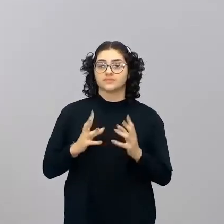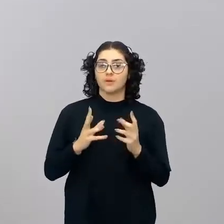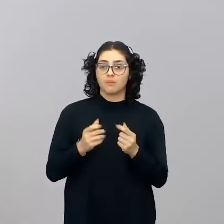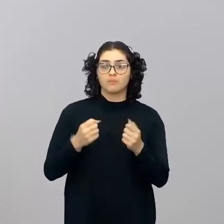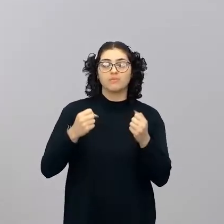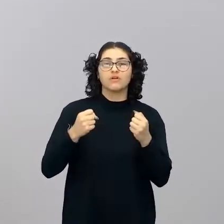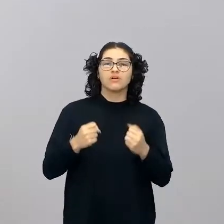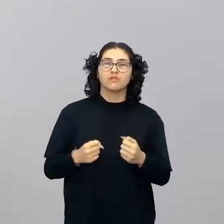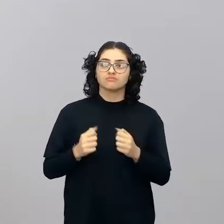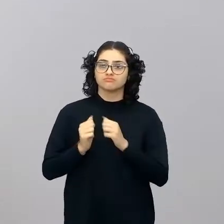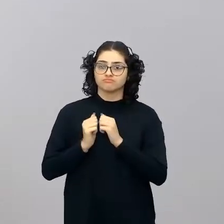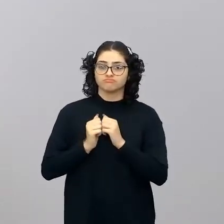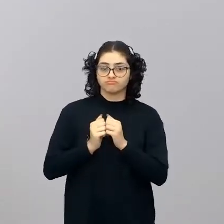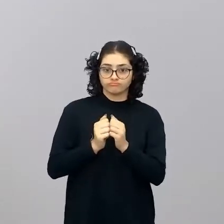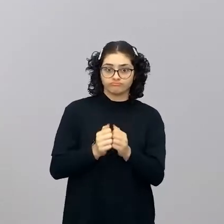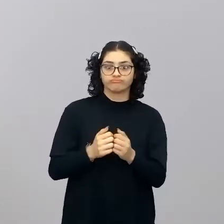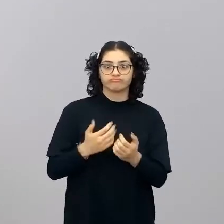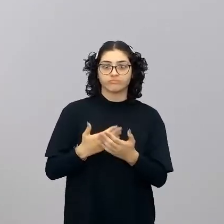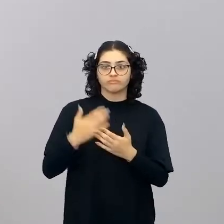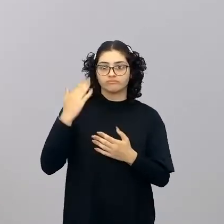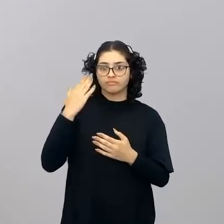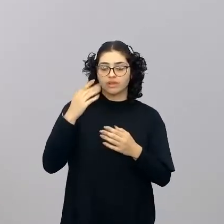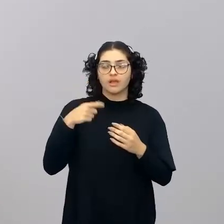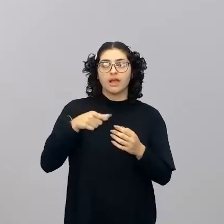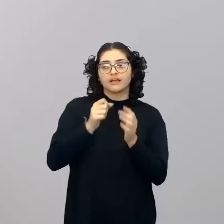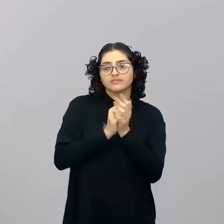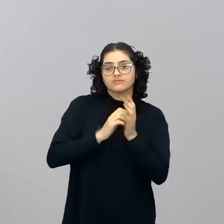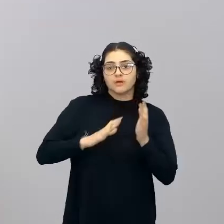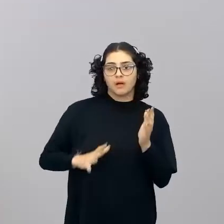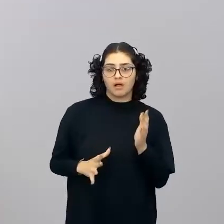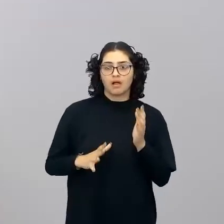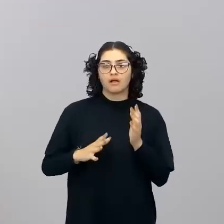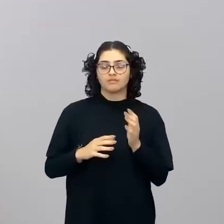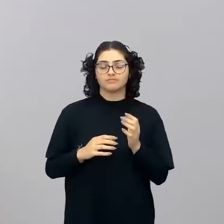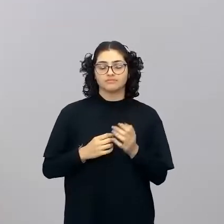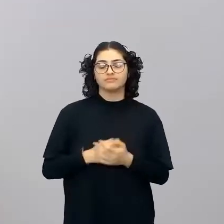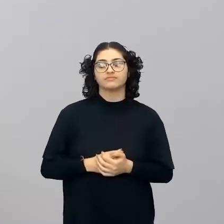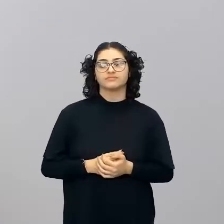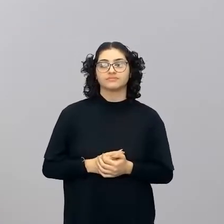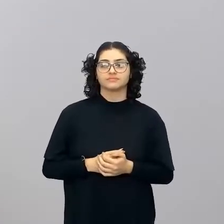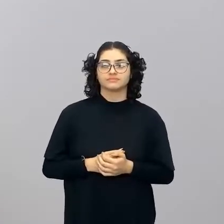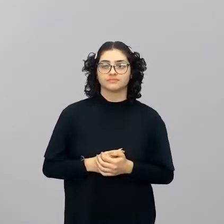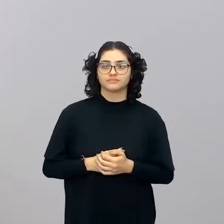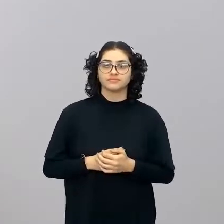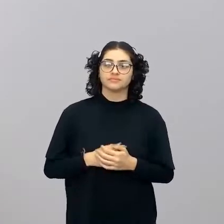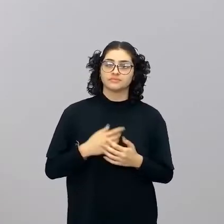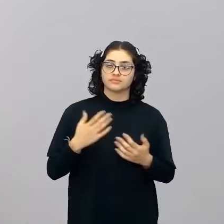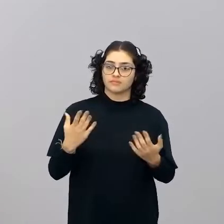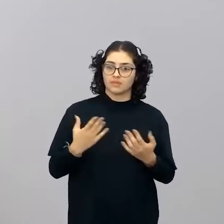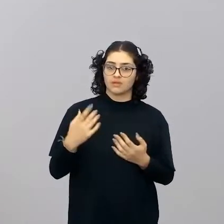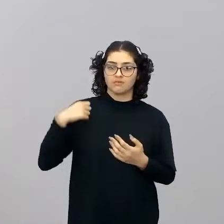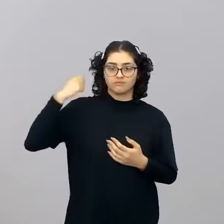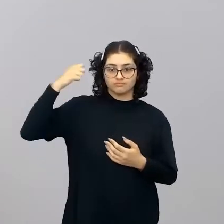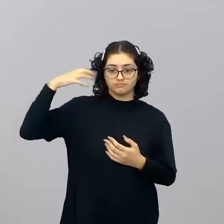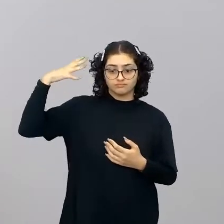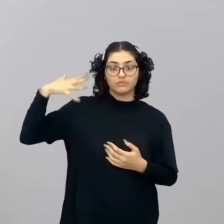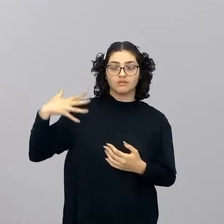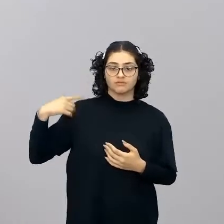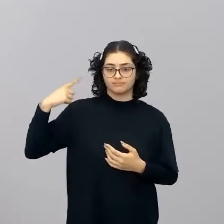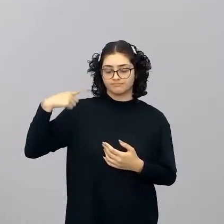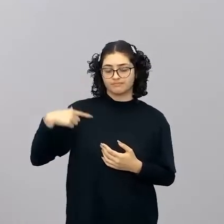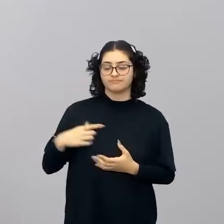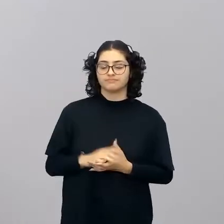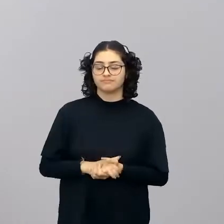possa acompanhar, né, a nossa atividade, o nosso componente, vou fazer a minha descrição para